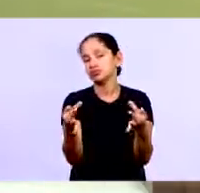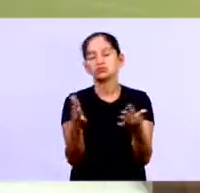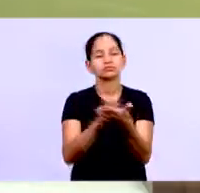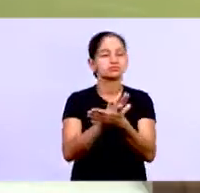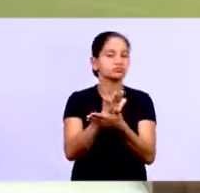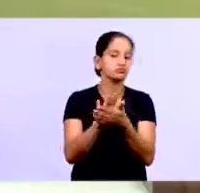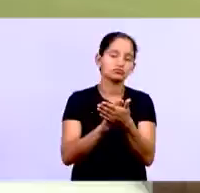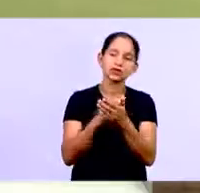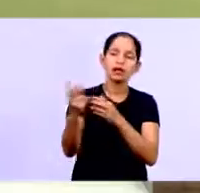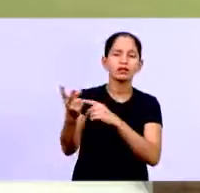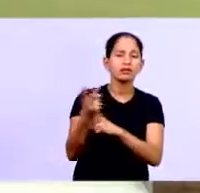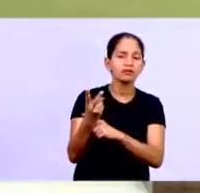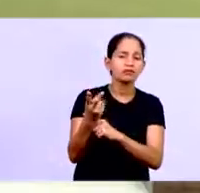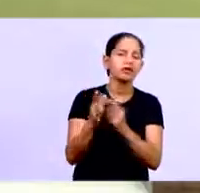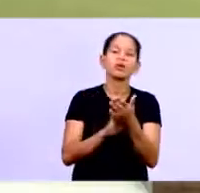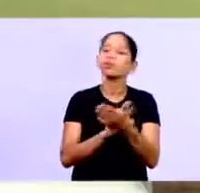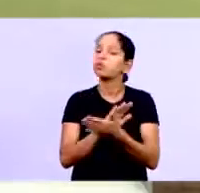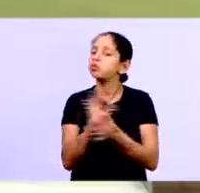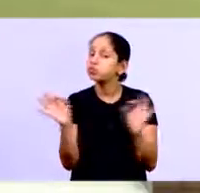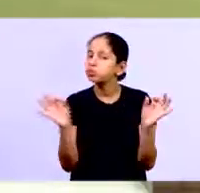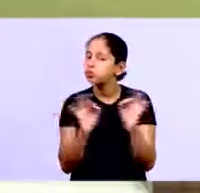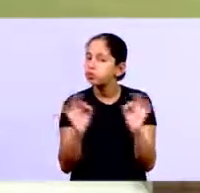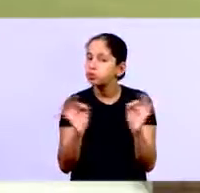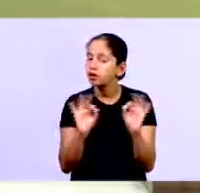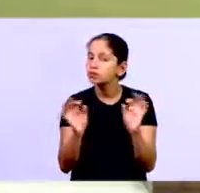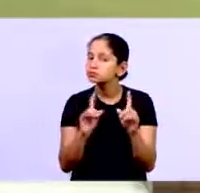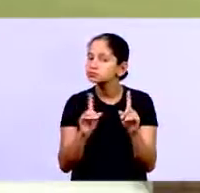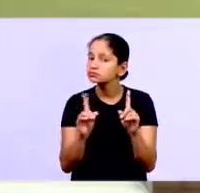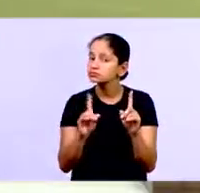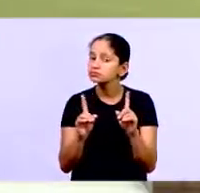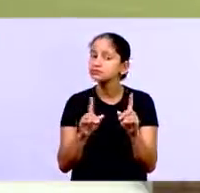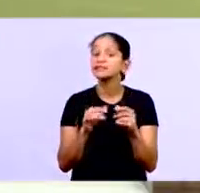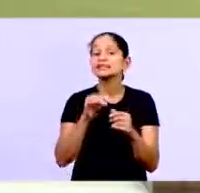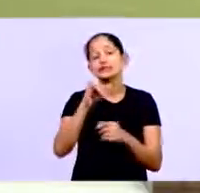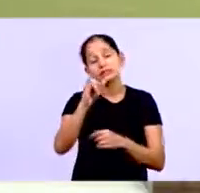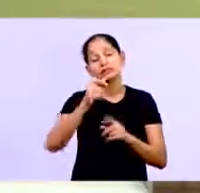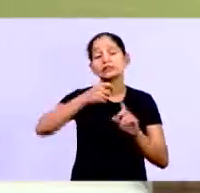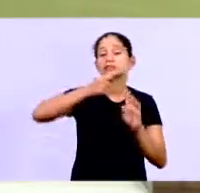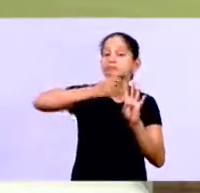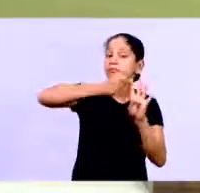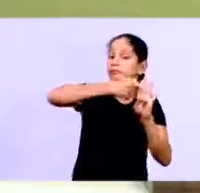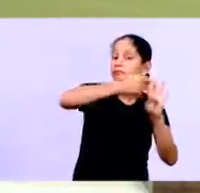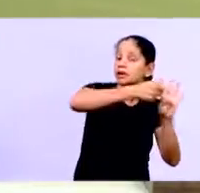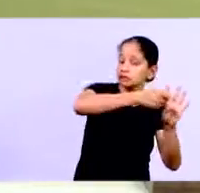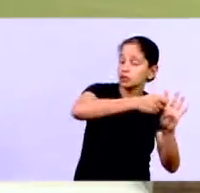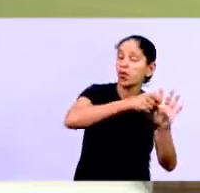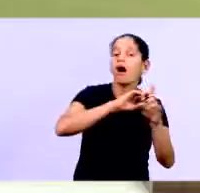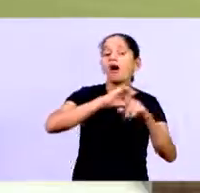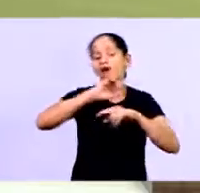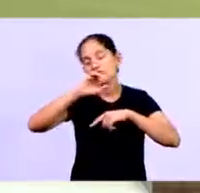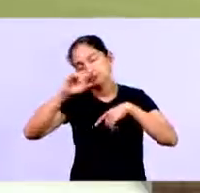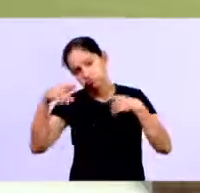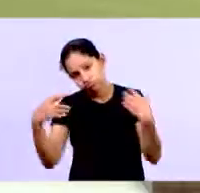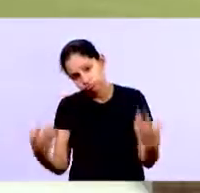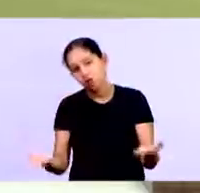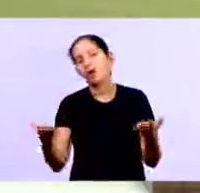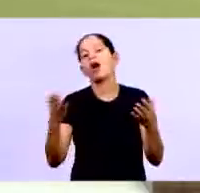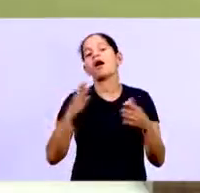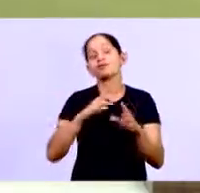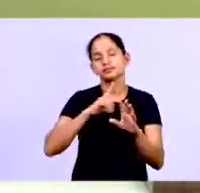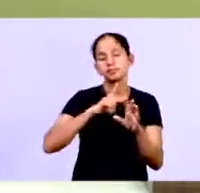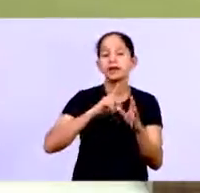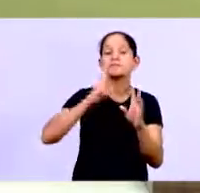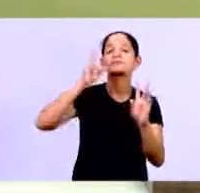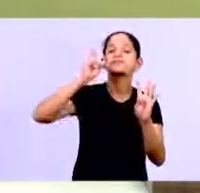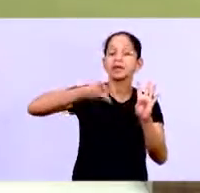tomando nada emprestado. A não ser que você tenha comprado parcelado, e aí sim, se parcelas forem constantes,